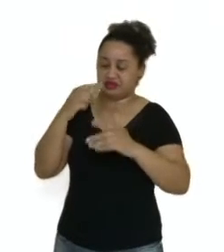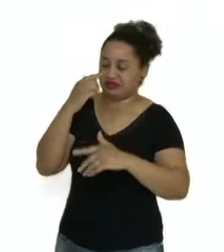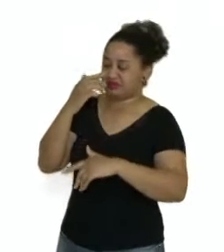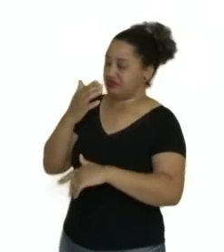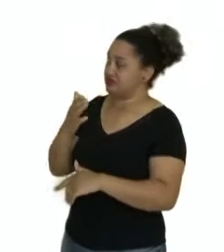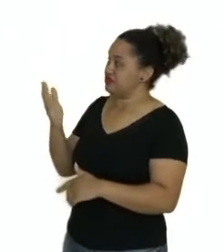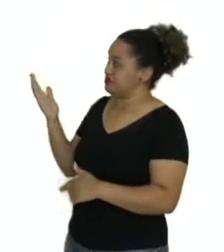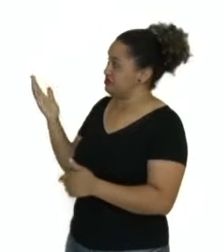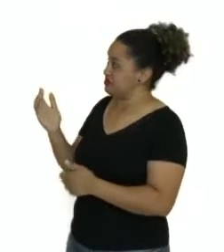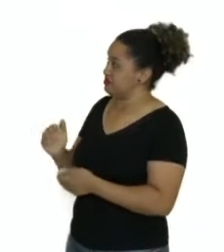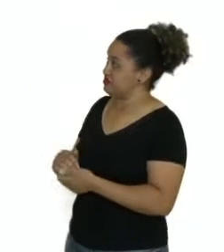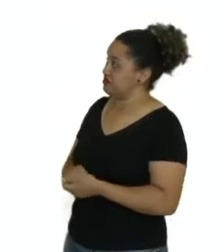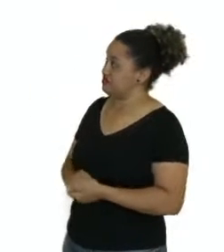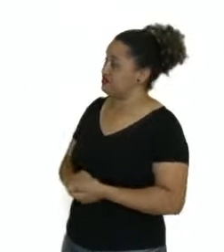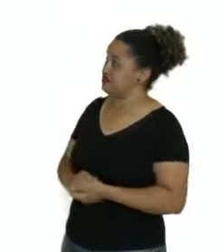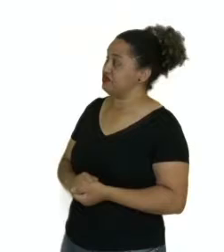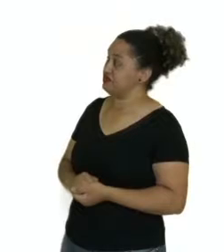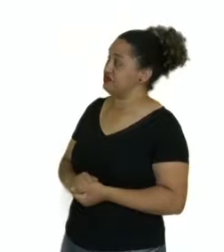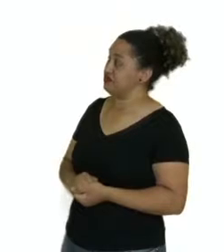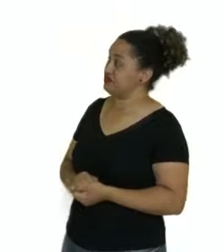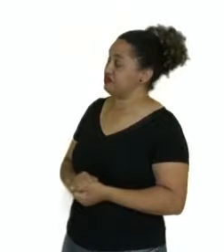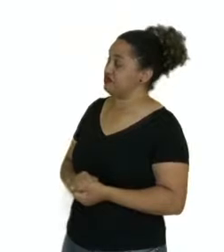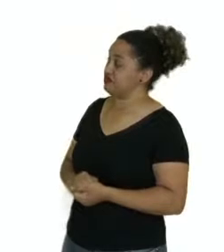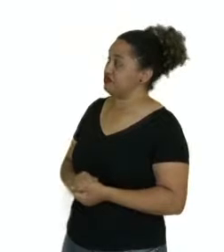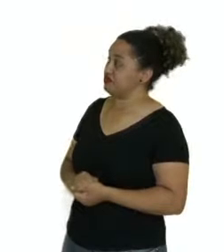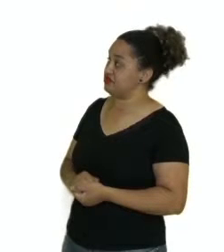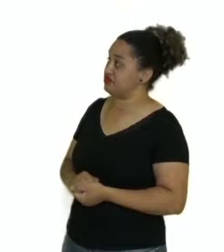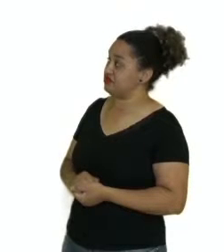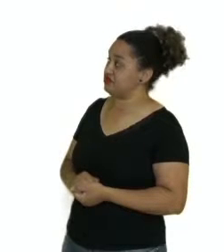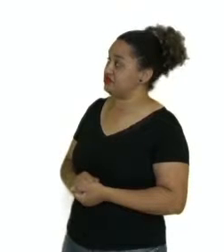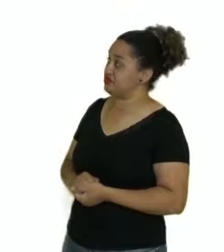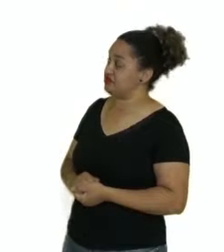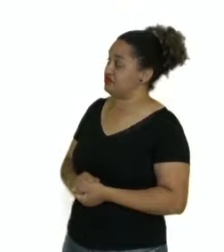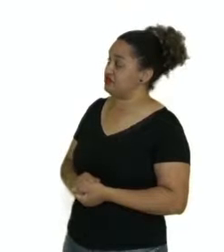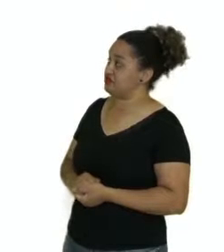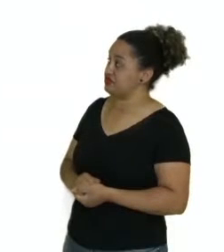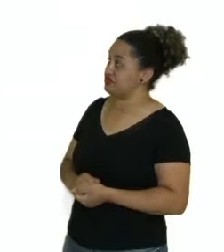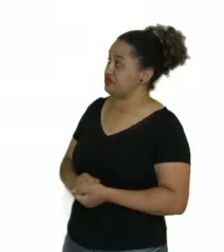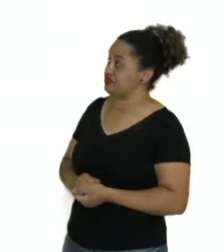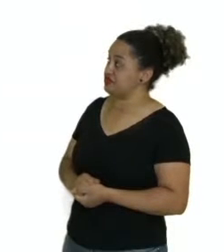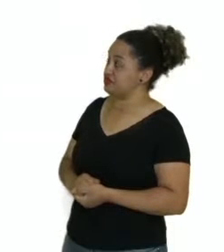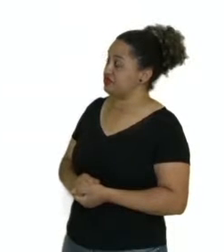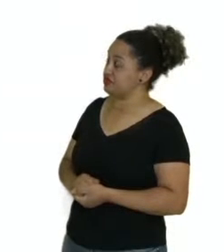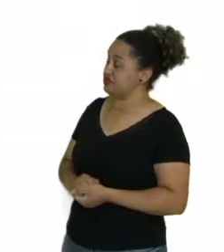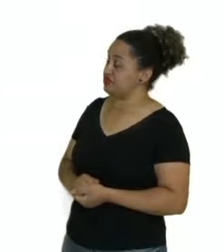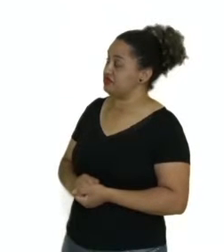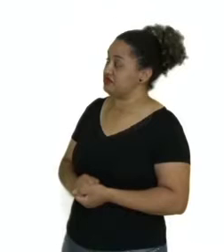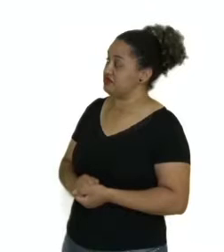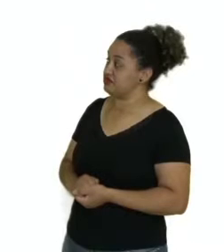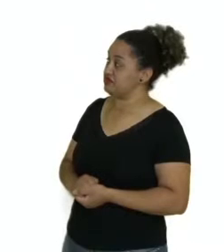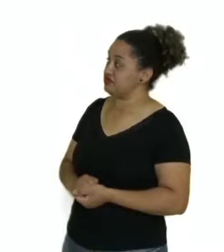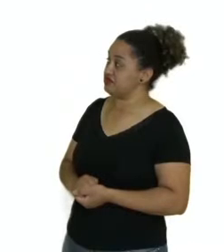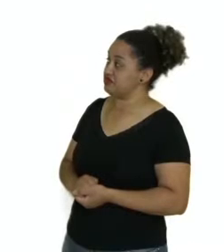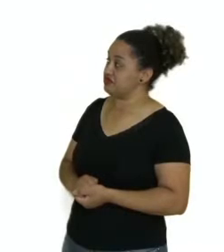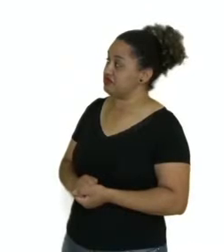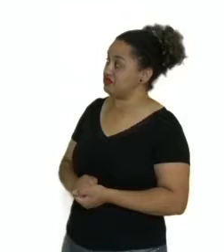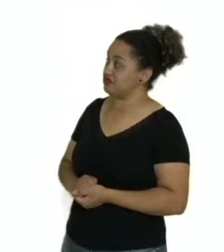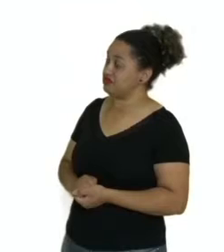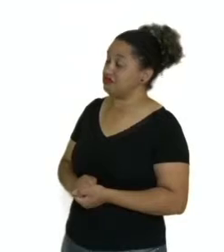as reivindicações da Associação de Moradores de Belo Horizonte concernentes à mobilidade em nossa